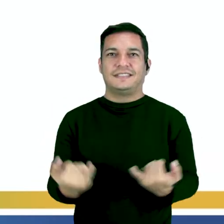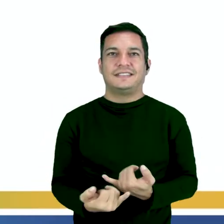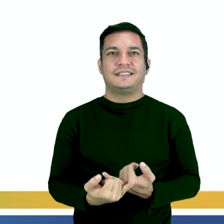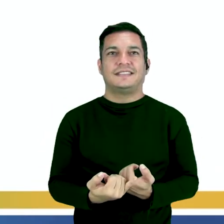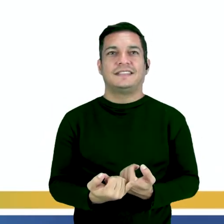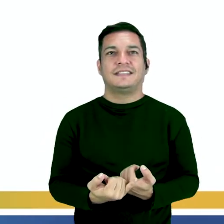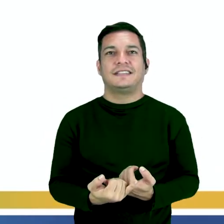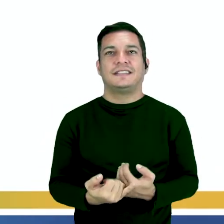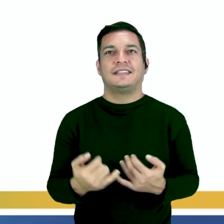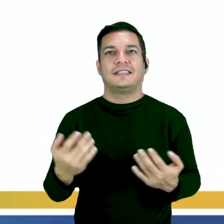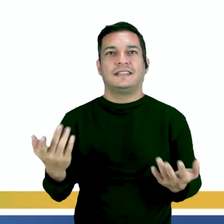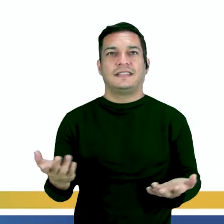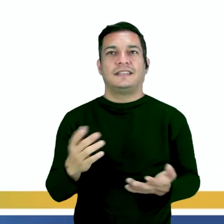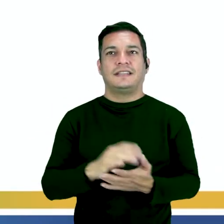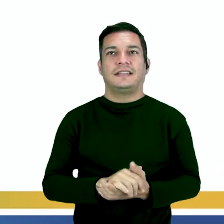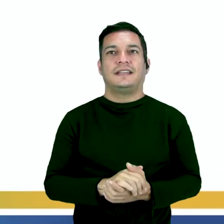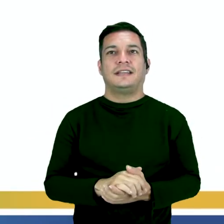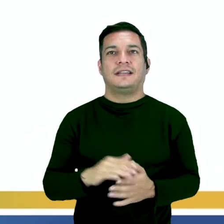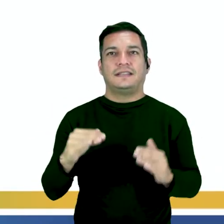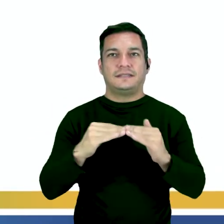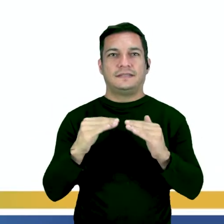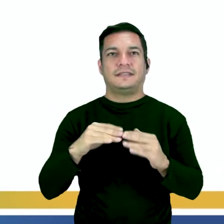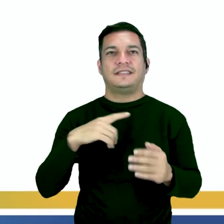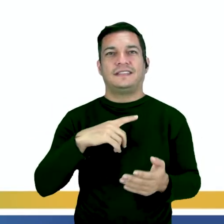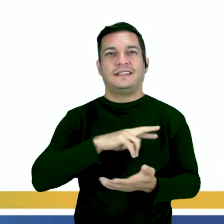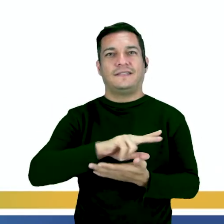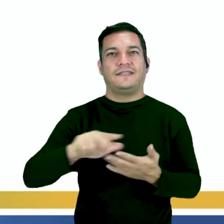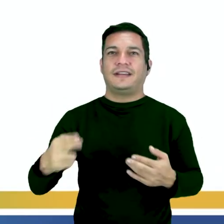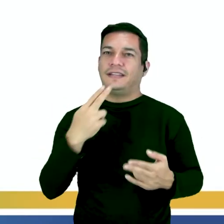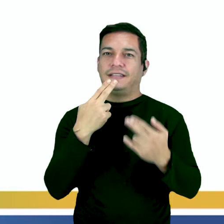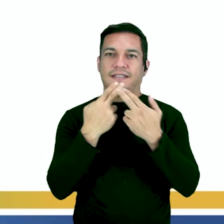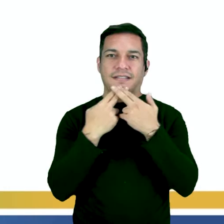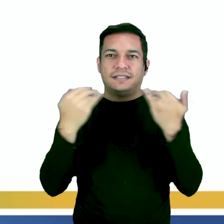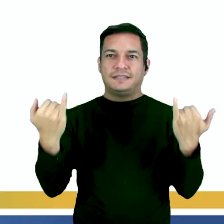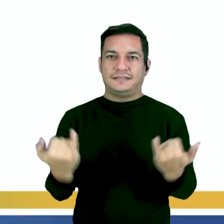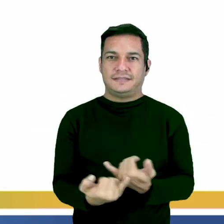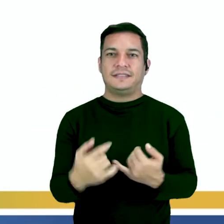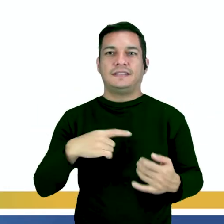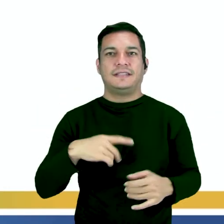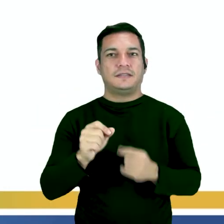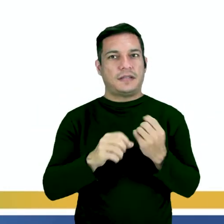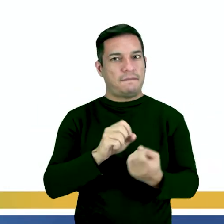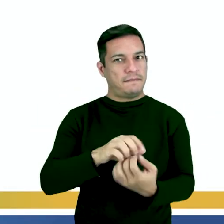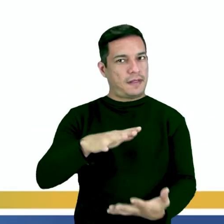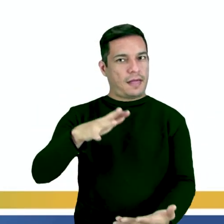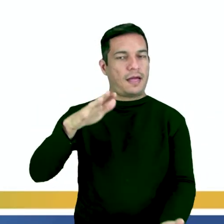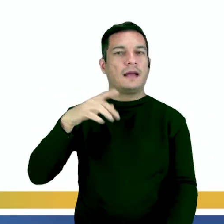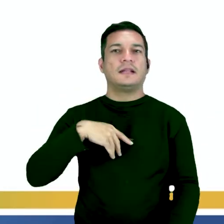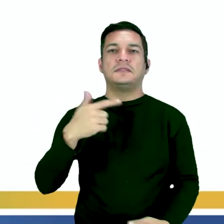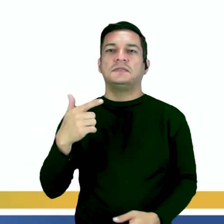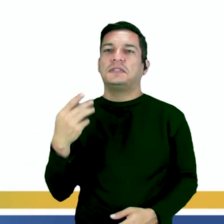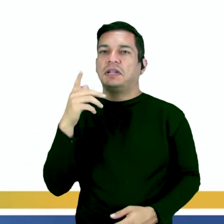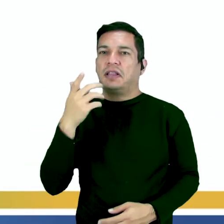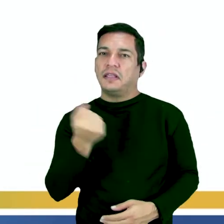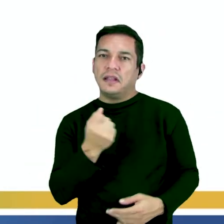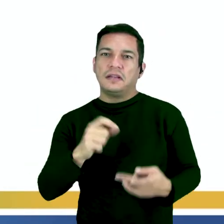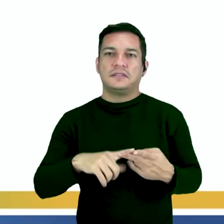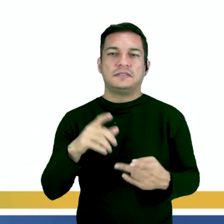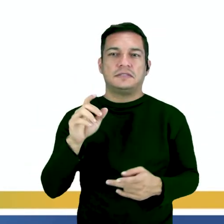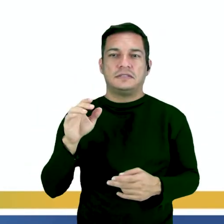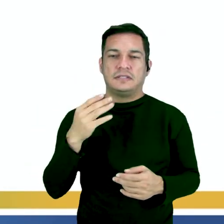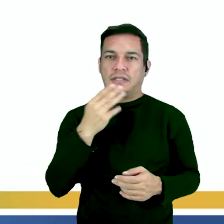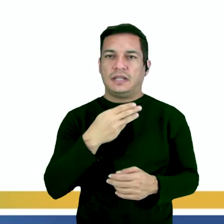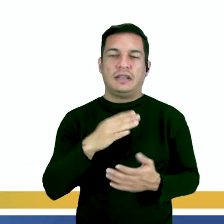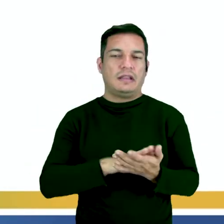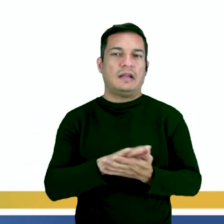texto. Atualmente, existem inúmeras dietas que se dizem milagrosas, sem glúten, sem lactose, sem